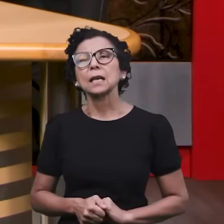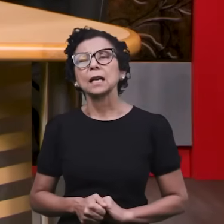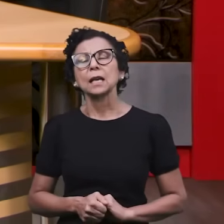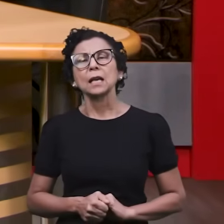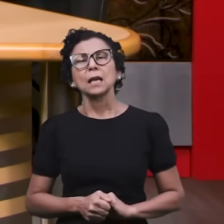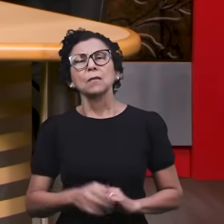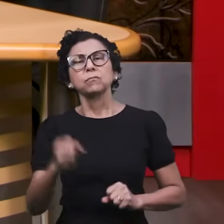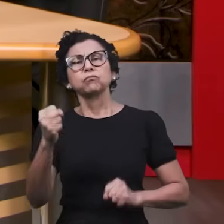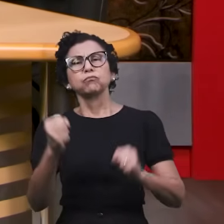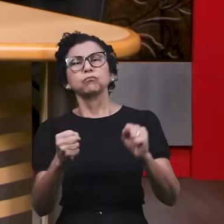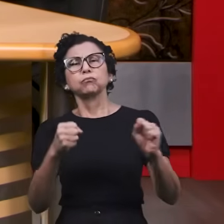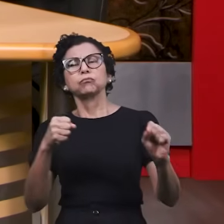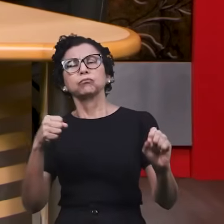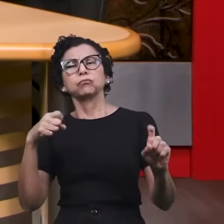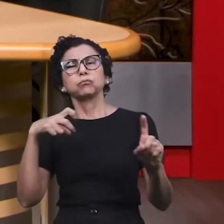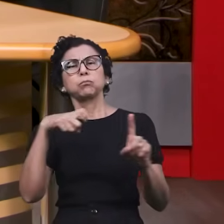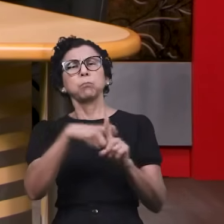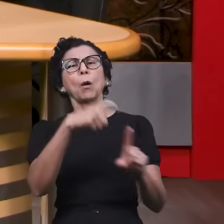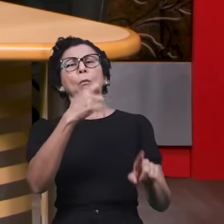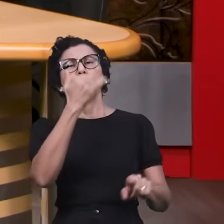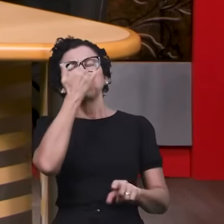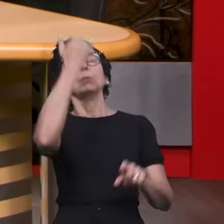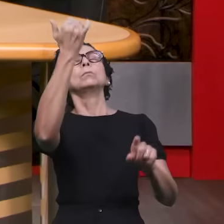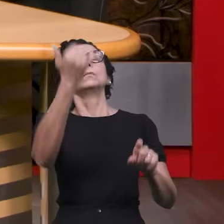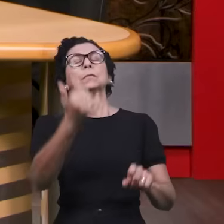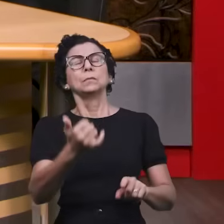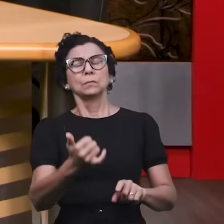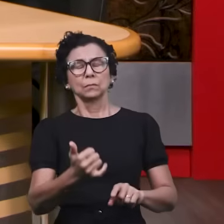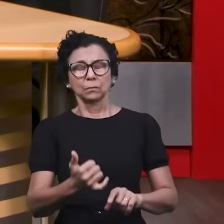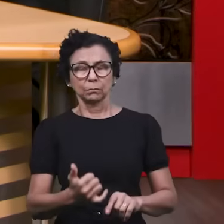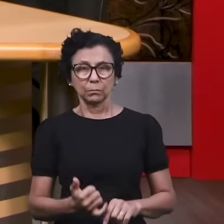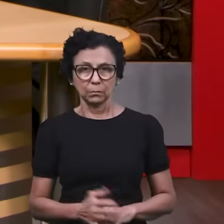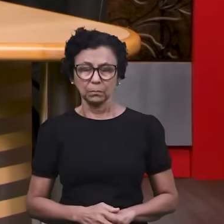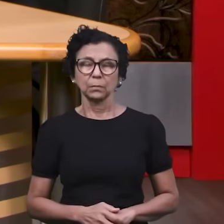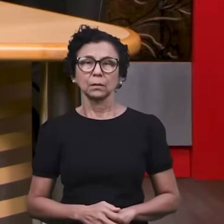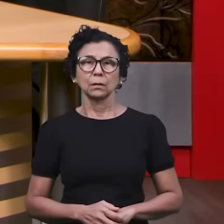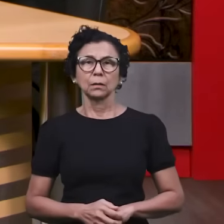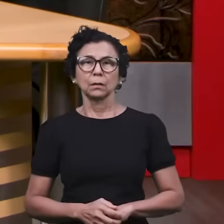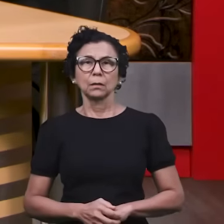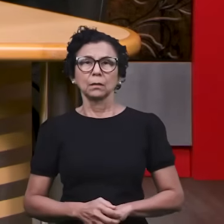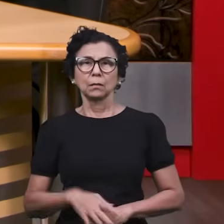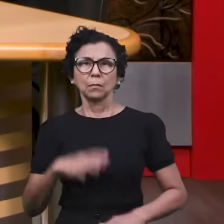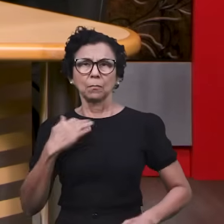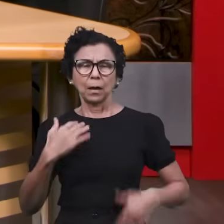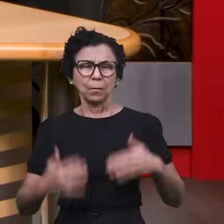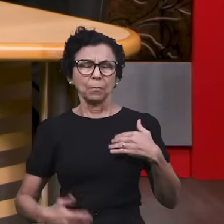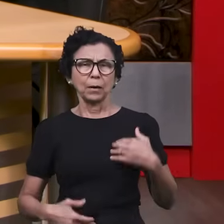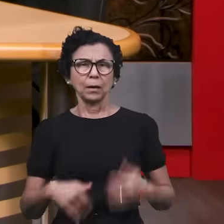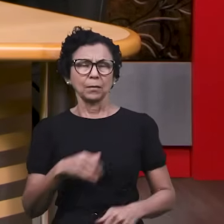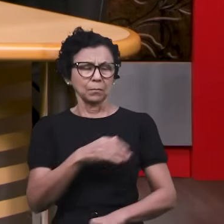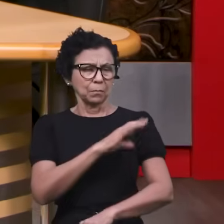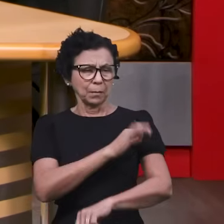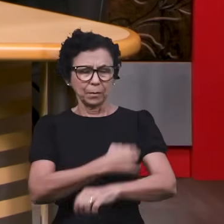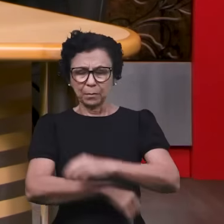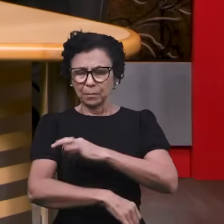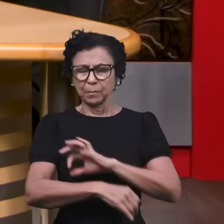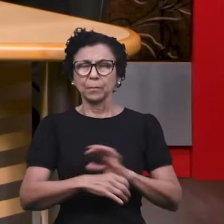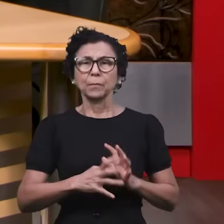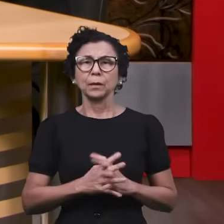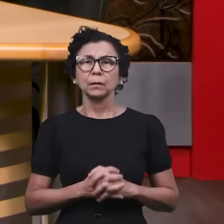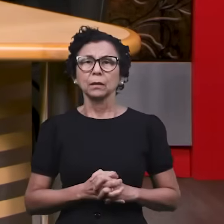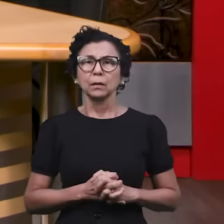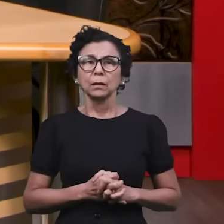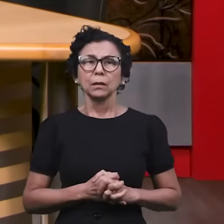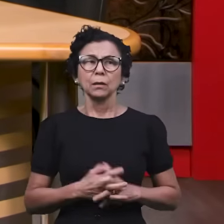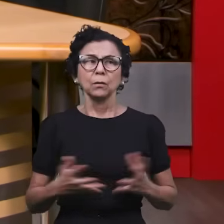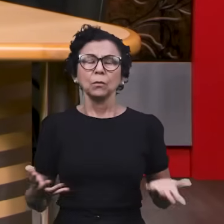batia com o carro, se machucava, quebrava todo, e tudo bem, você lá e tal, você não foi aos pés do Senhor, não foi buscar o Senhor, não pediu uma oração e tal,